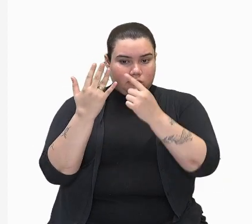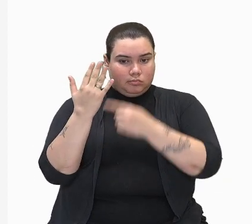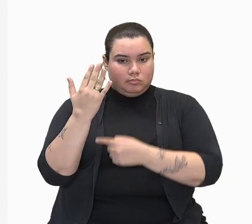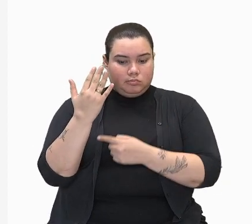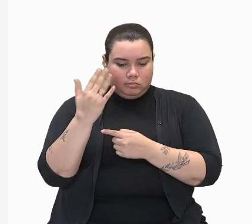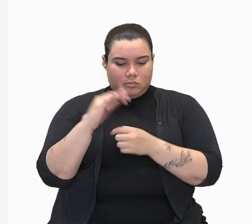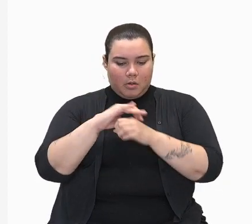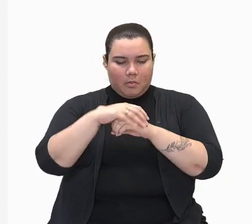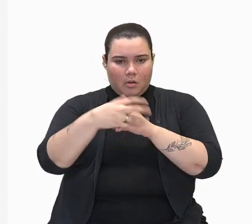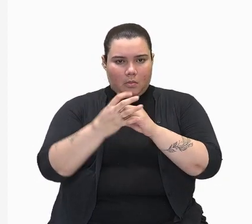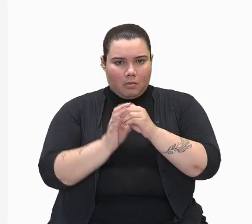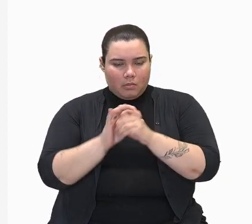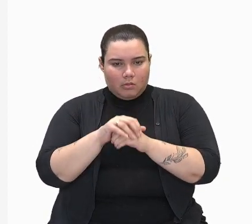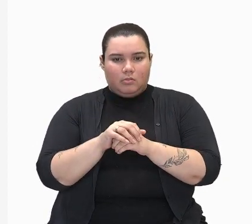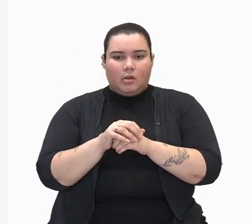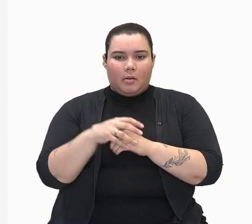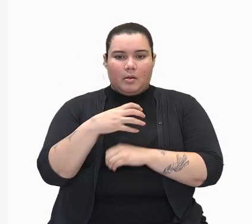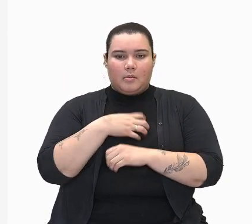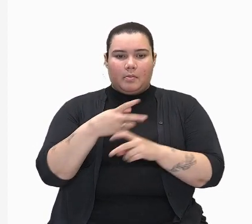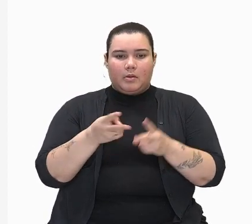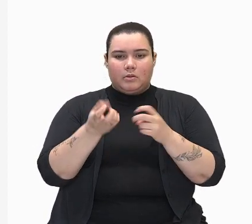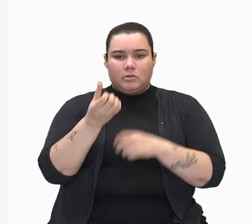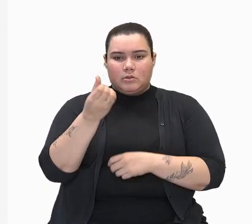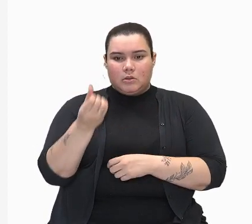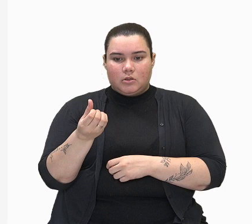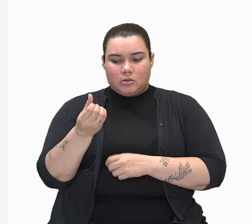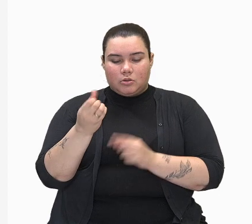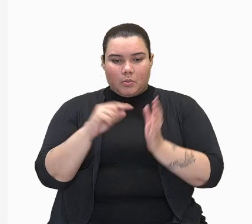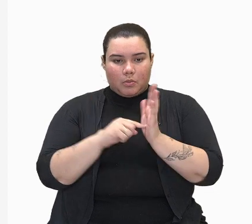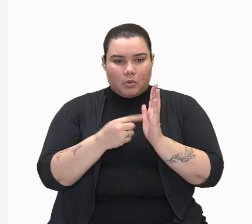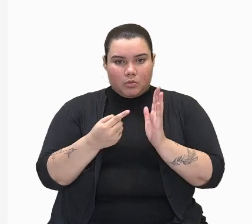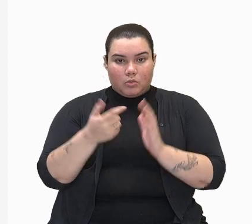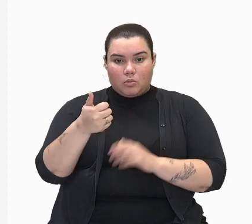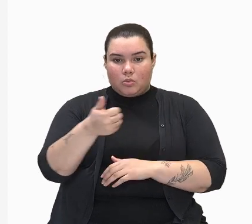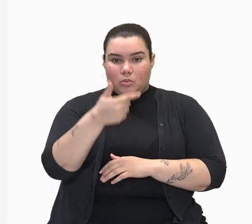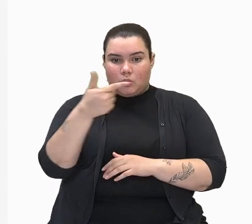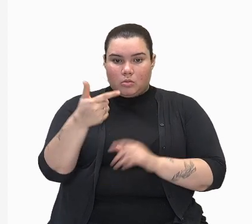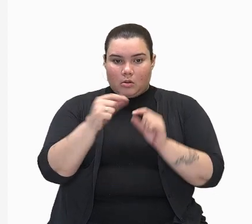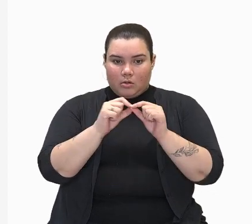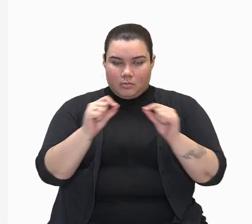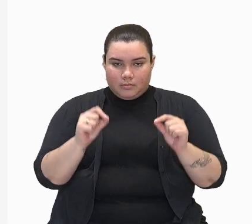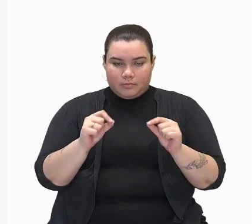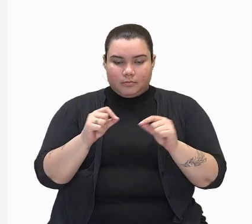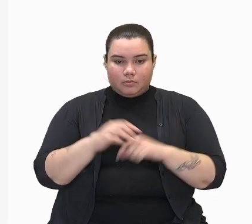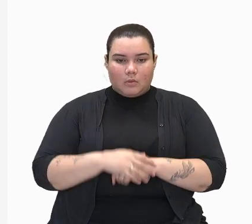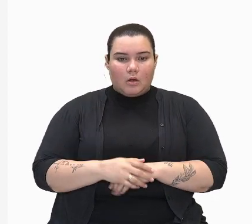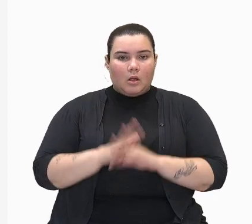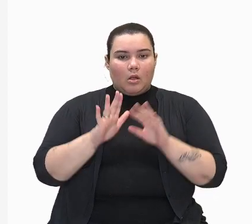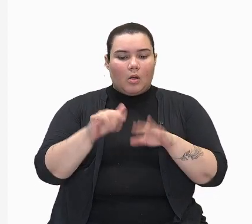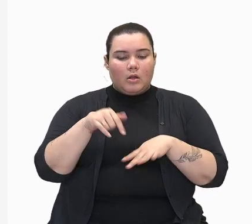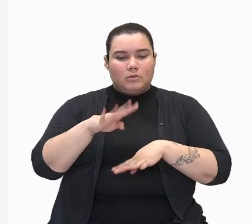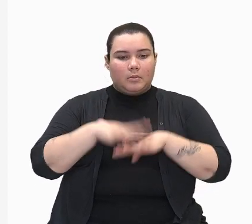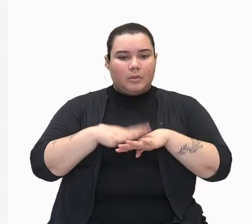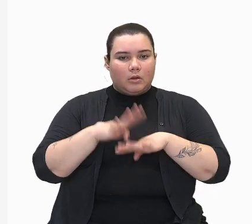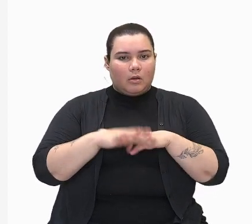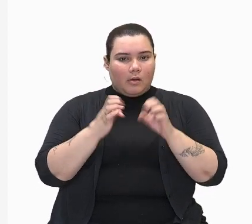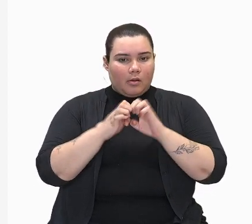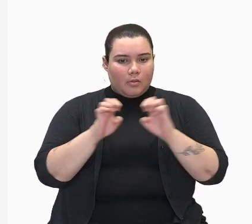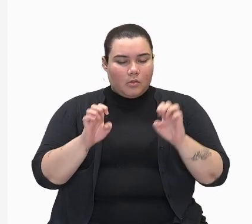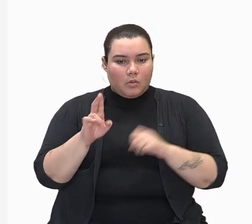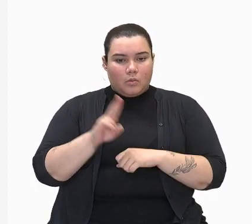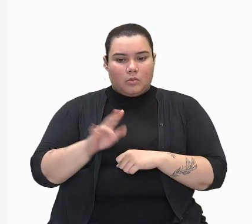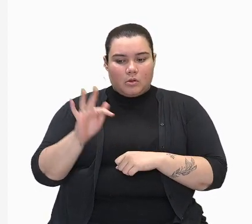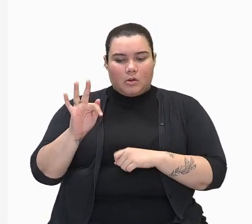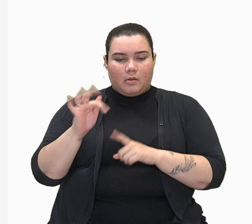arestas. Pela relação de Euler, ou pela relação de Euler, né, utilizando aí F mais